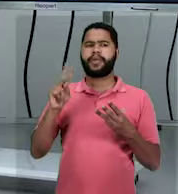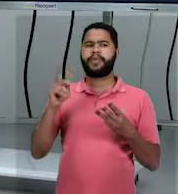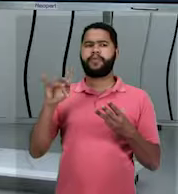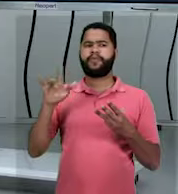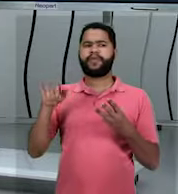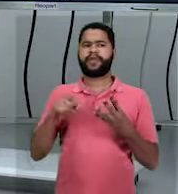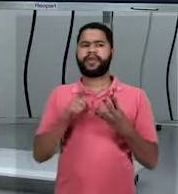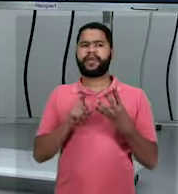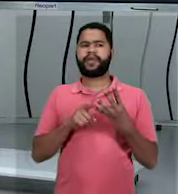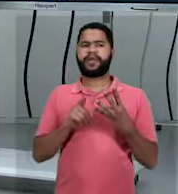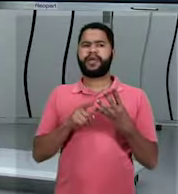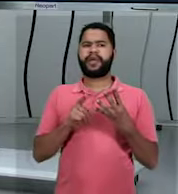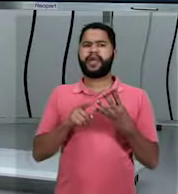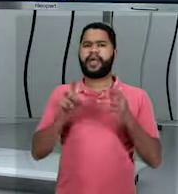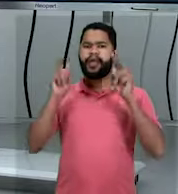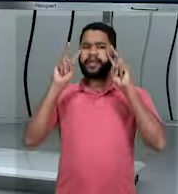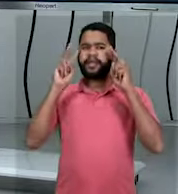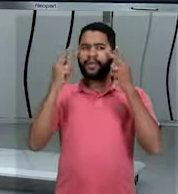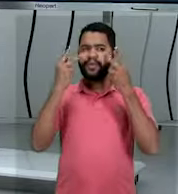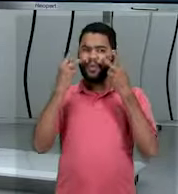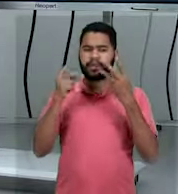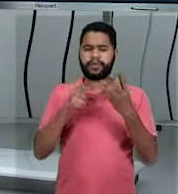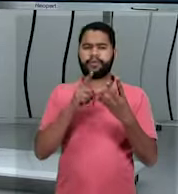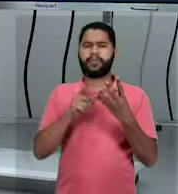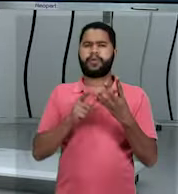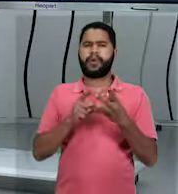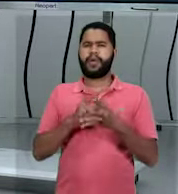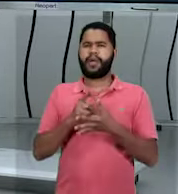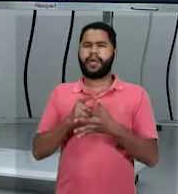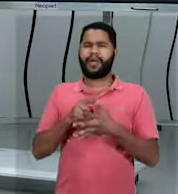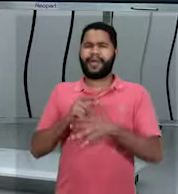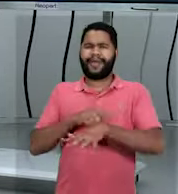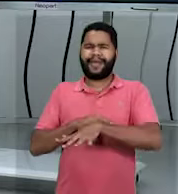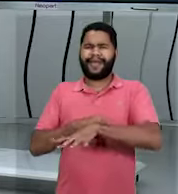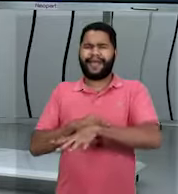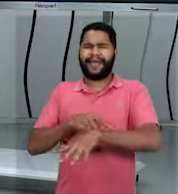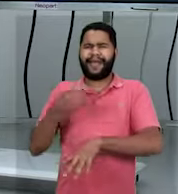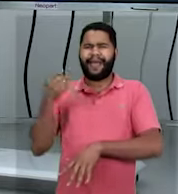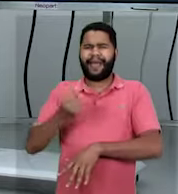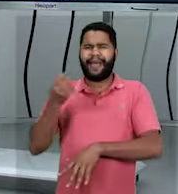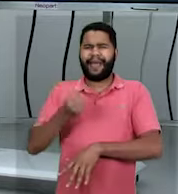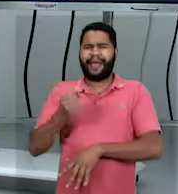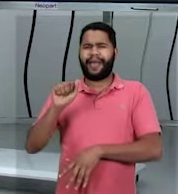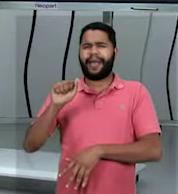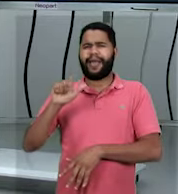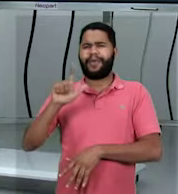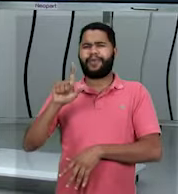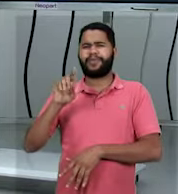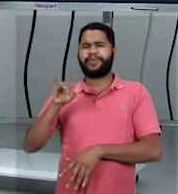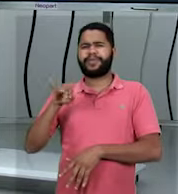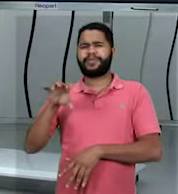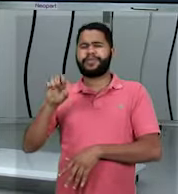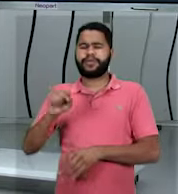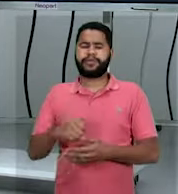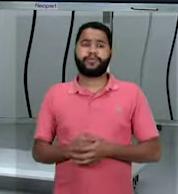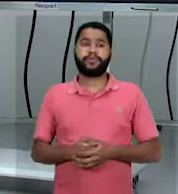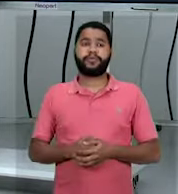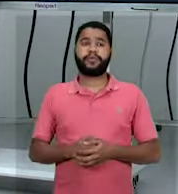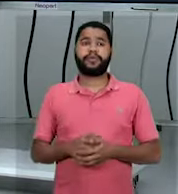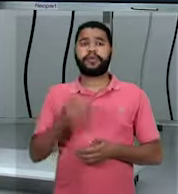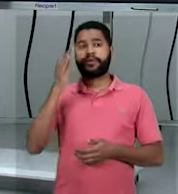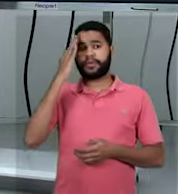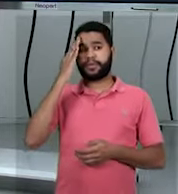daltonismo, albinismo. Vamos lá. Nós sabemos de cara aqui que tanto a hemofilia quanto o